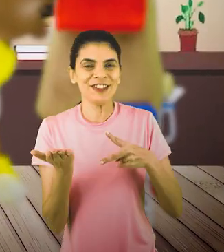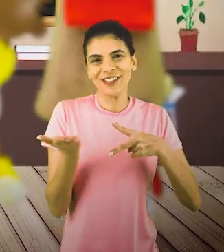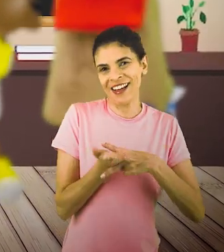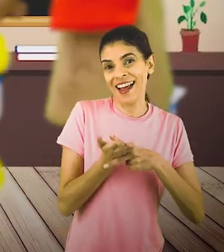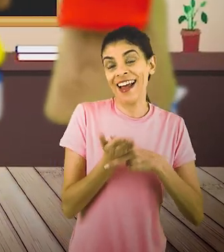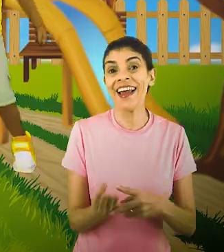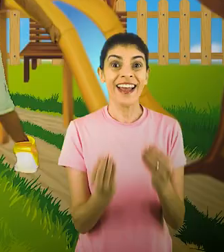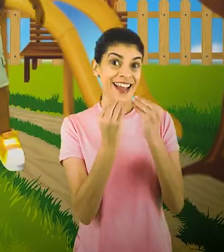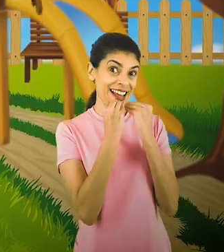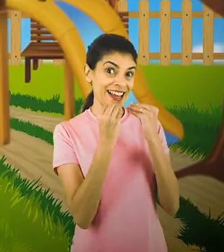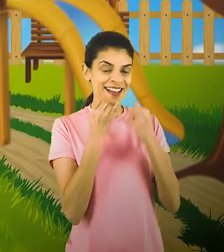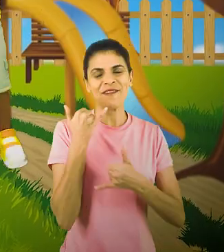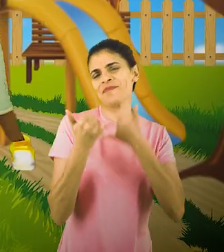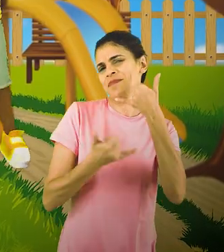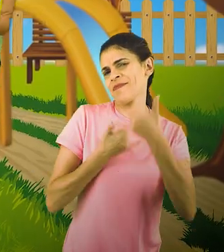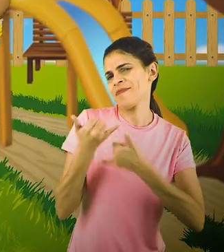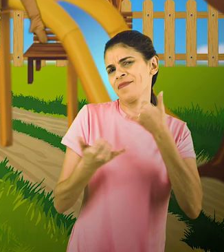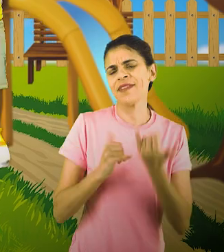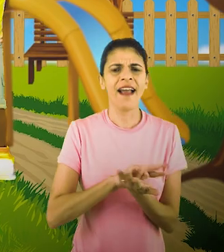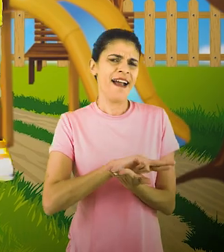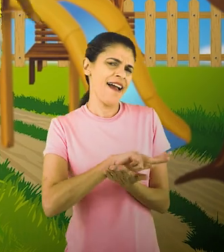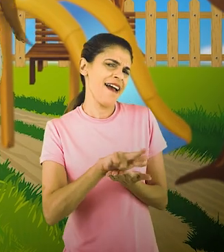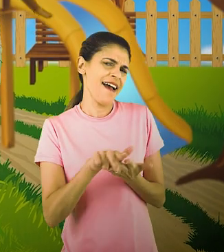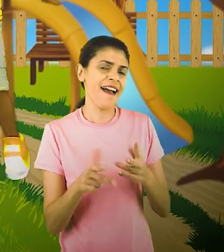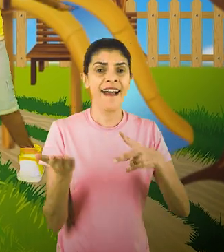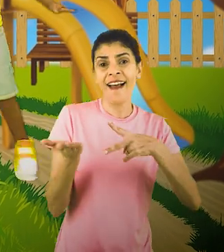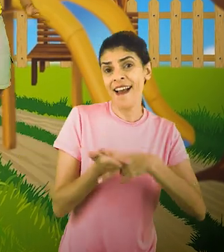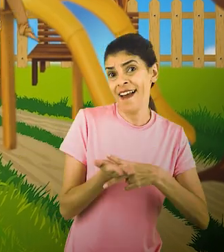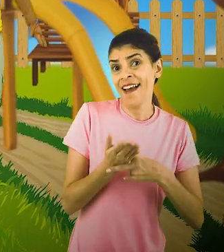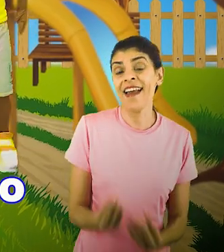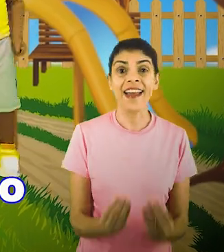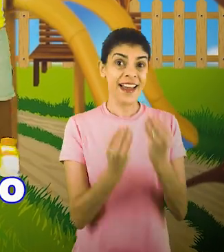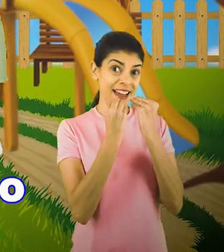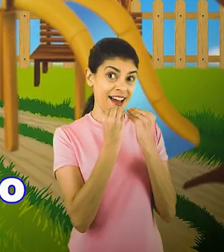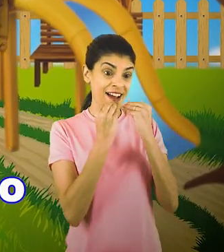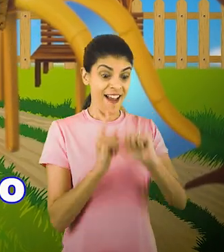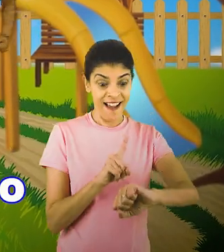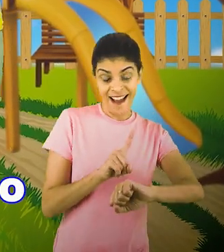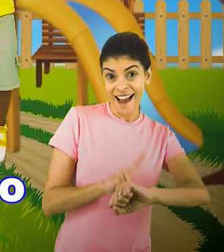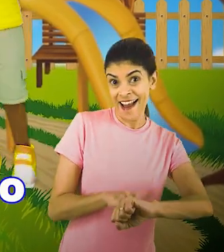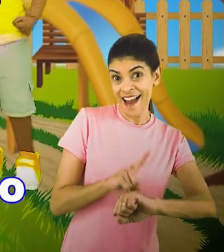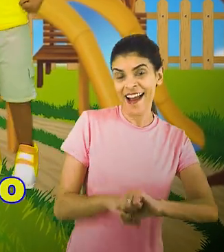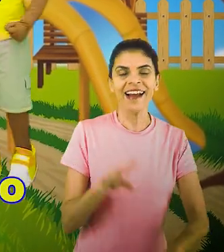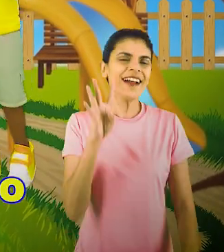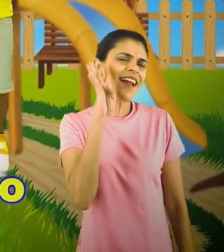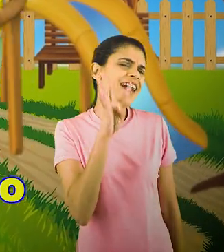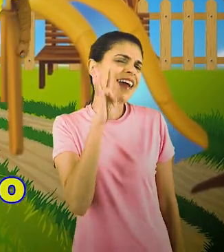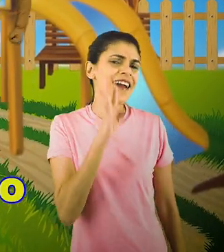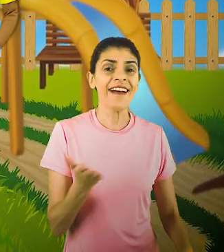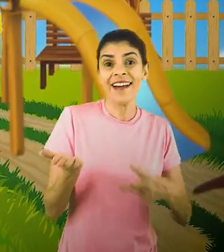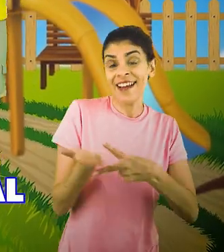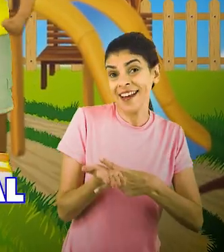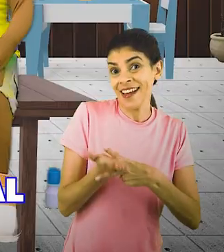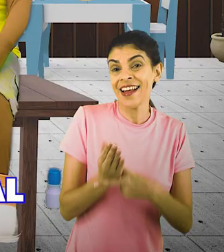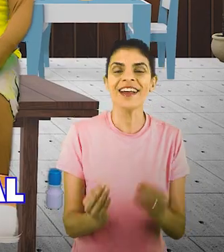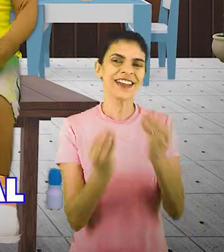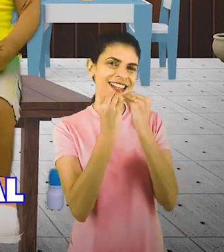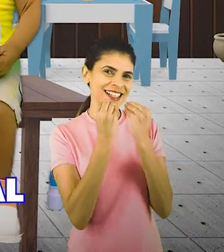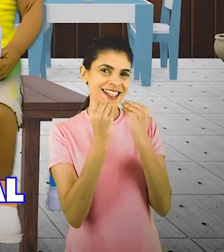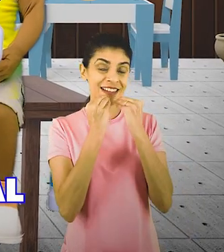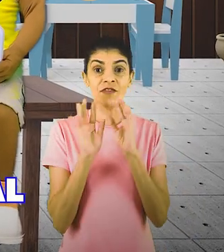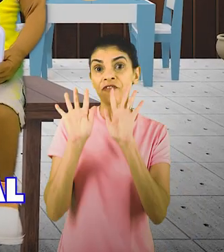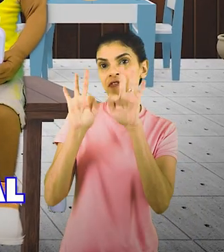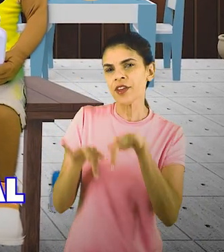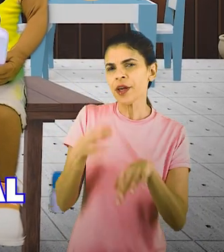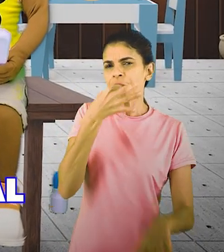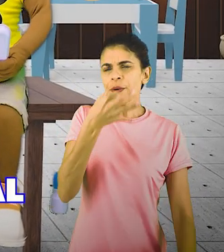Recreio brincando que fizer no Recreio que hora mais legal ela é creio e